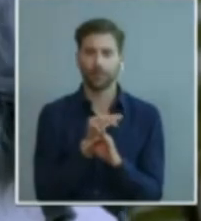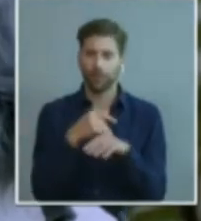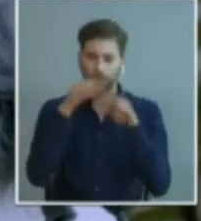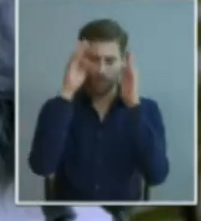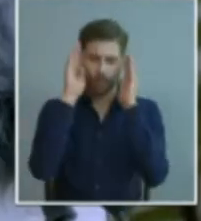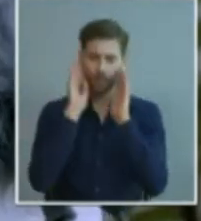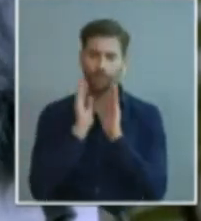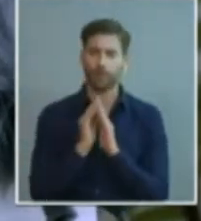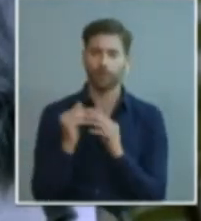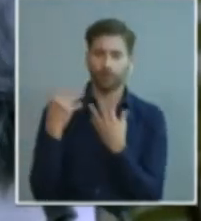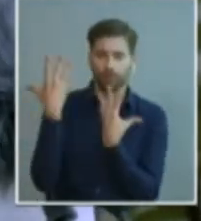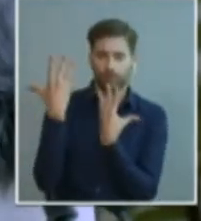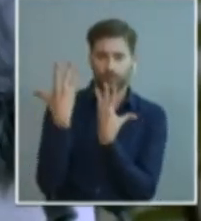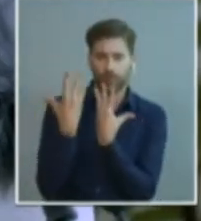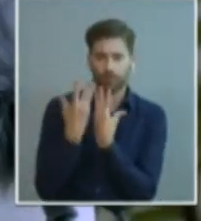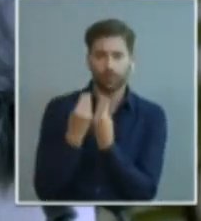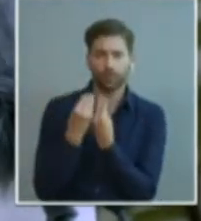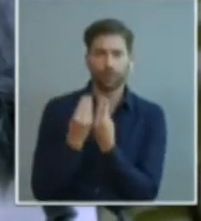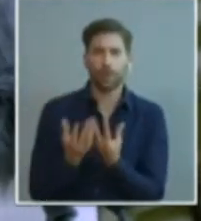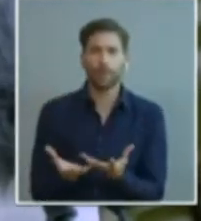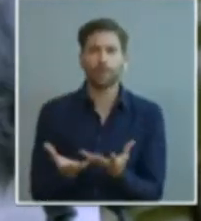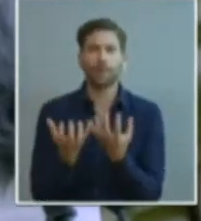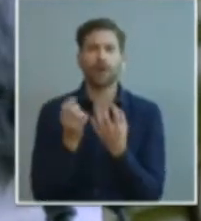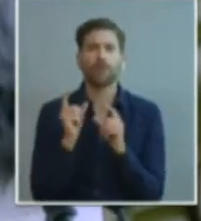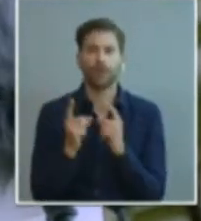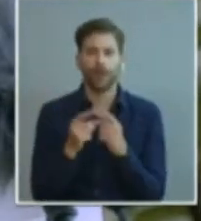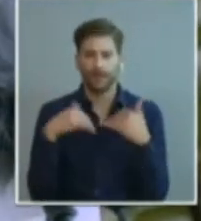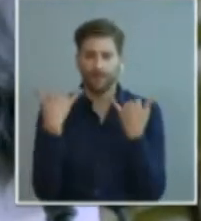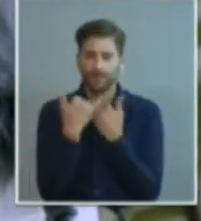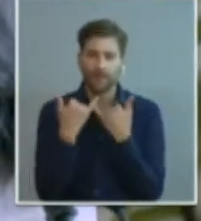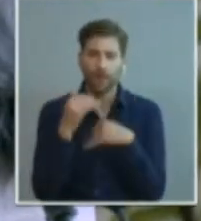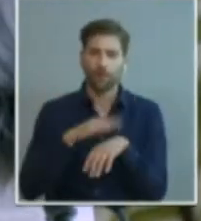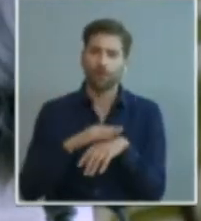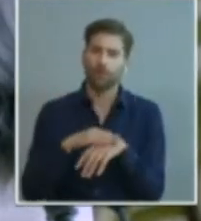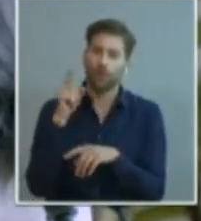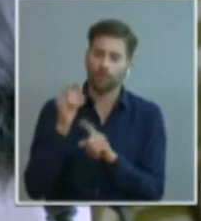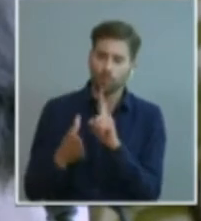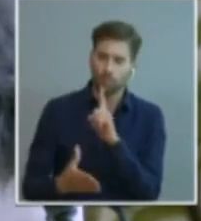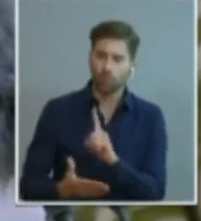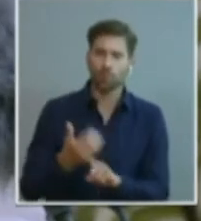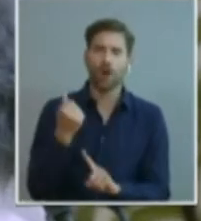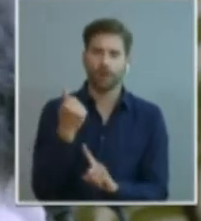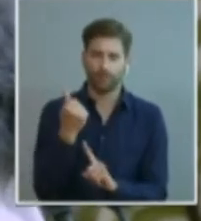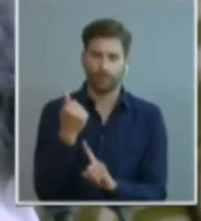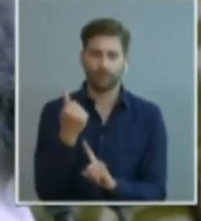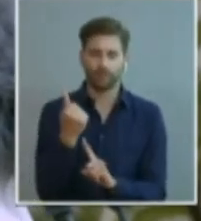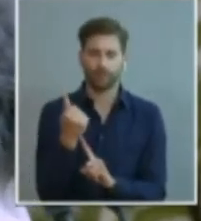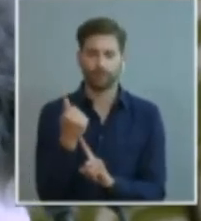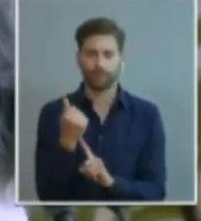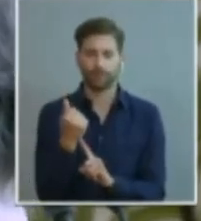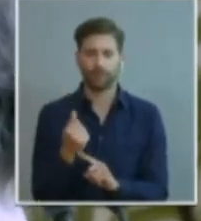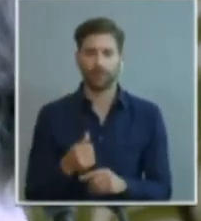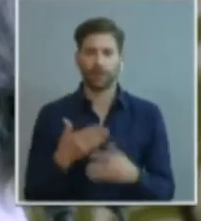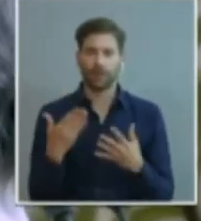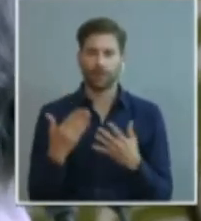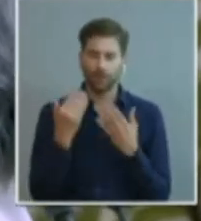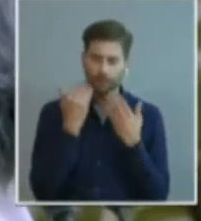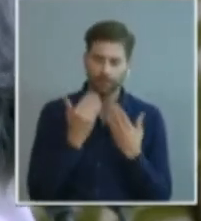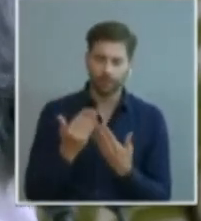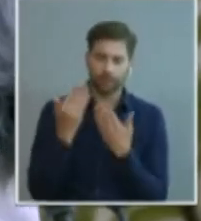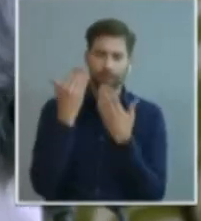queremos exultar de alegria pelo seu triunfo. Por isso, uma